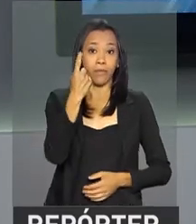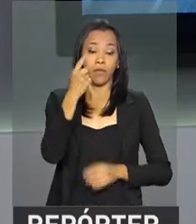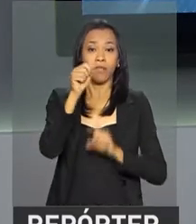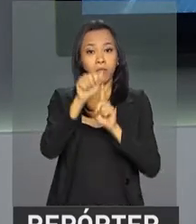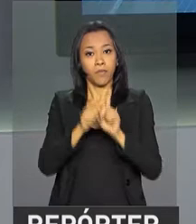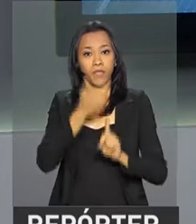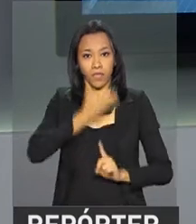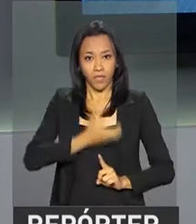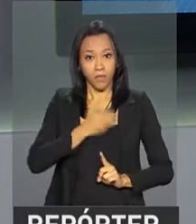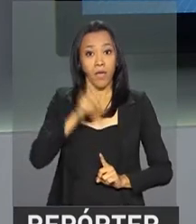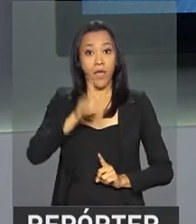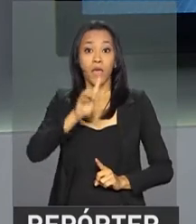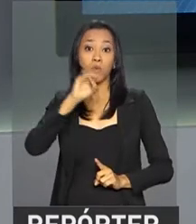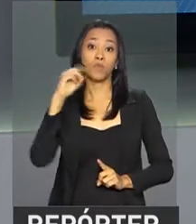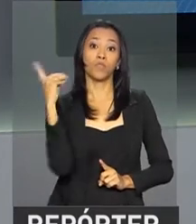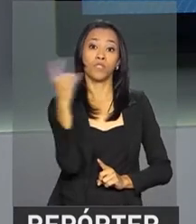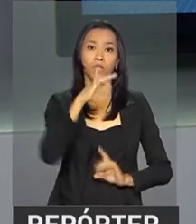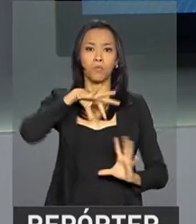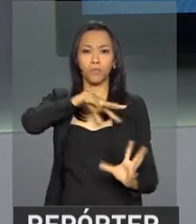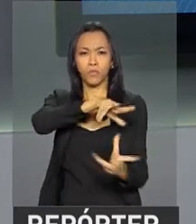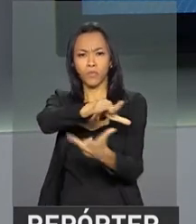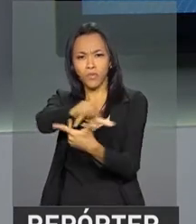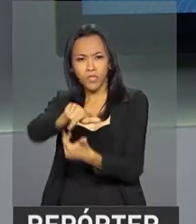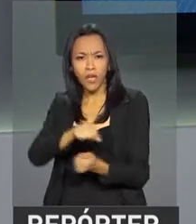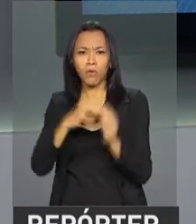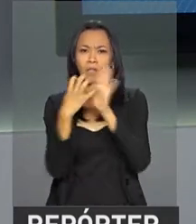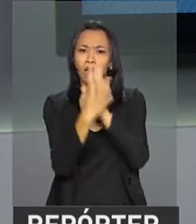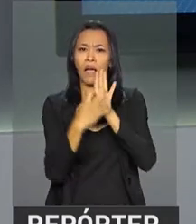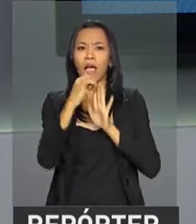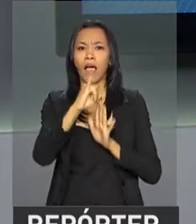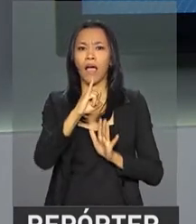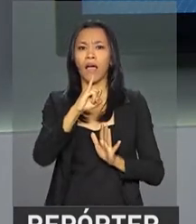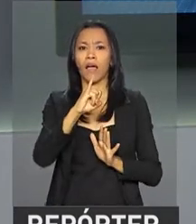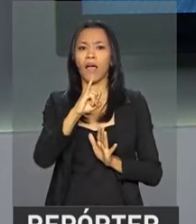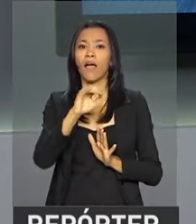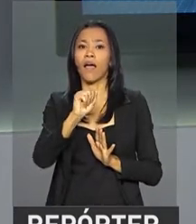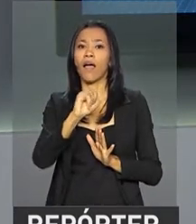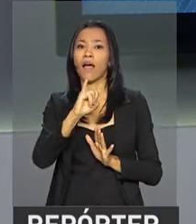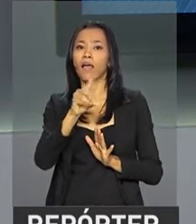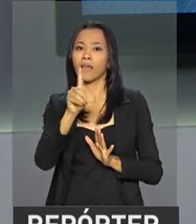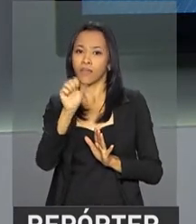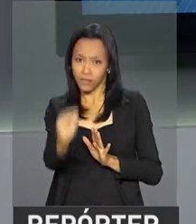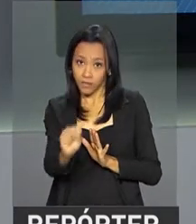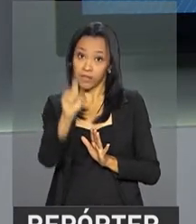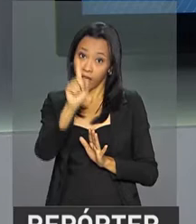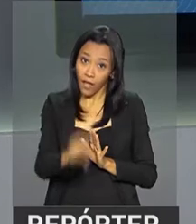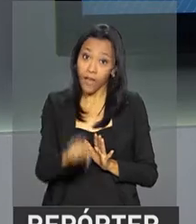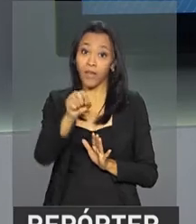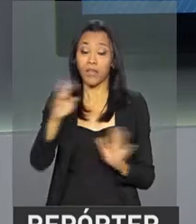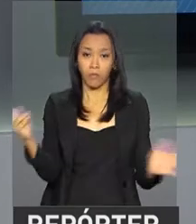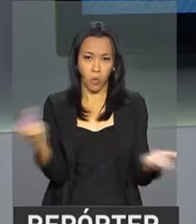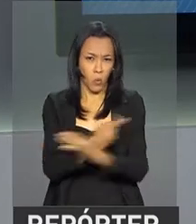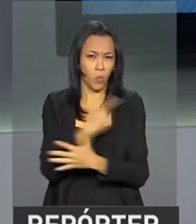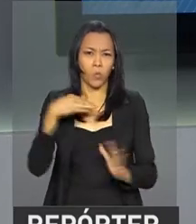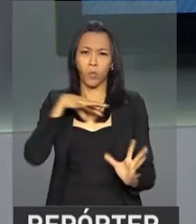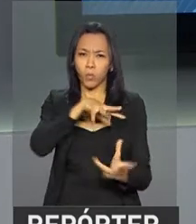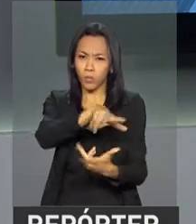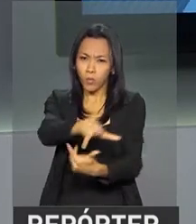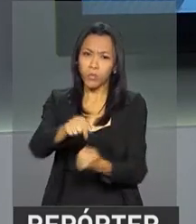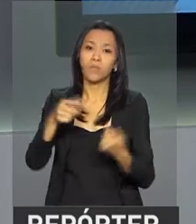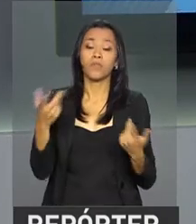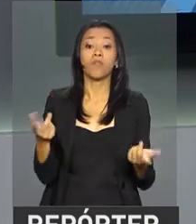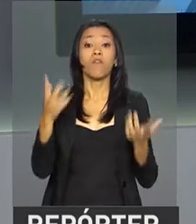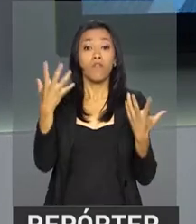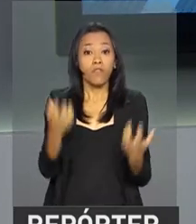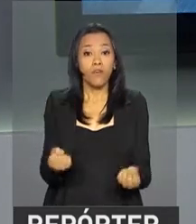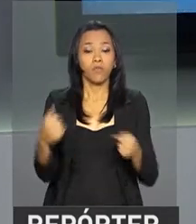mundial contra a aids data criada como um alerta para um dos maiores problemas de saúde pública da humanidade e nós vamos conversar ao vivo